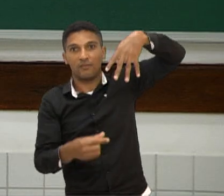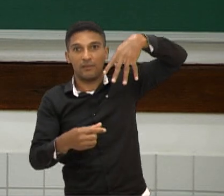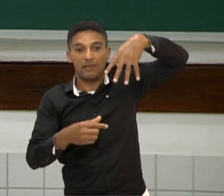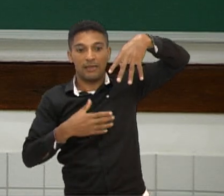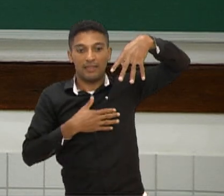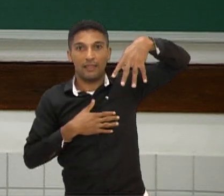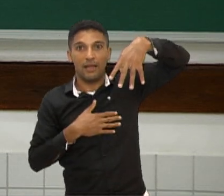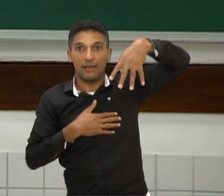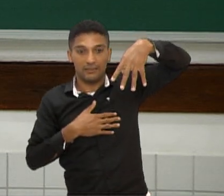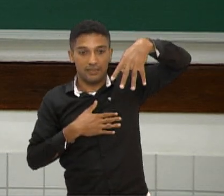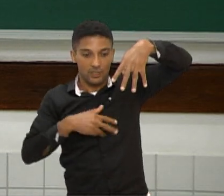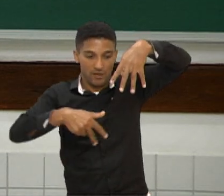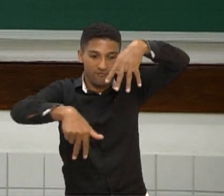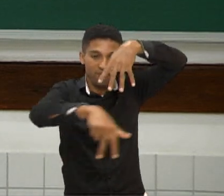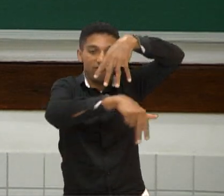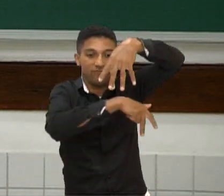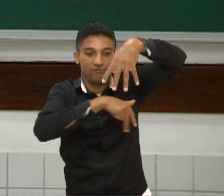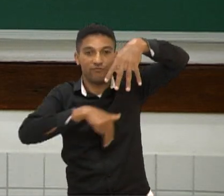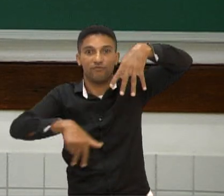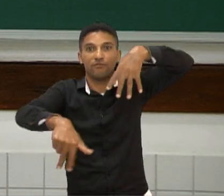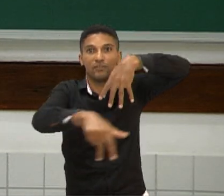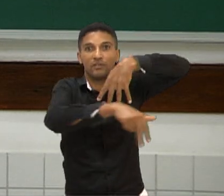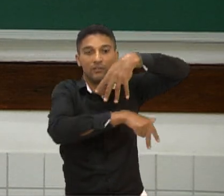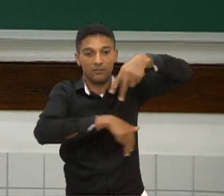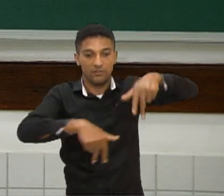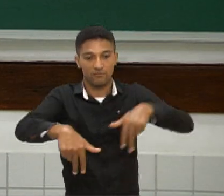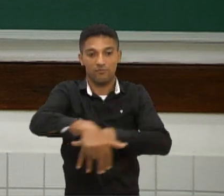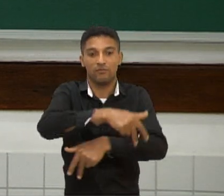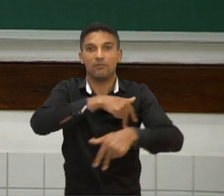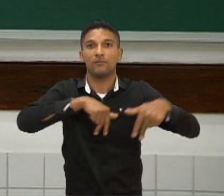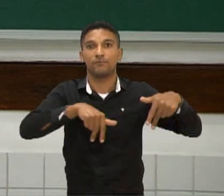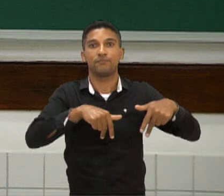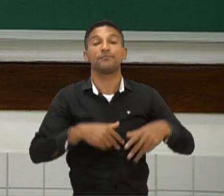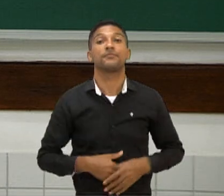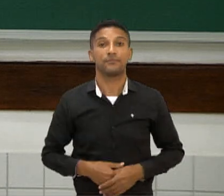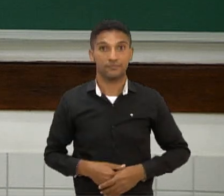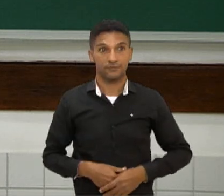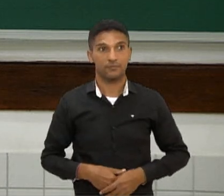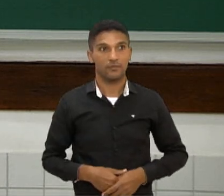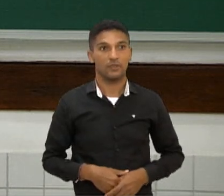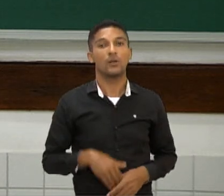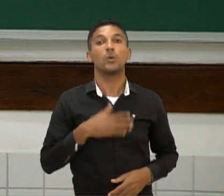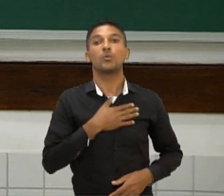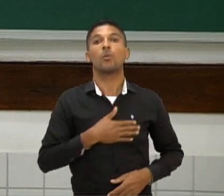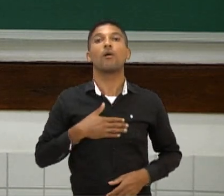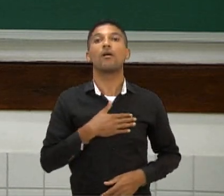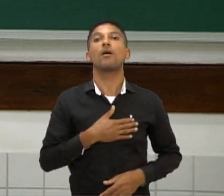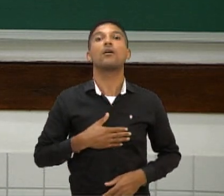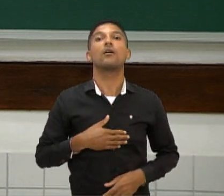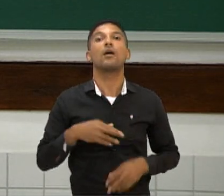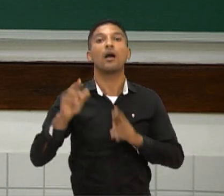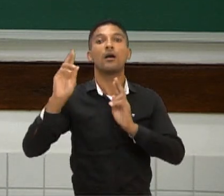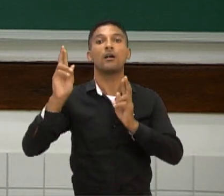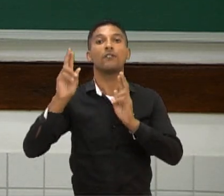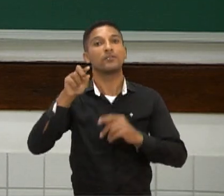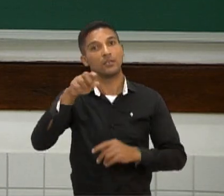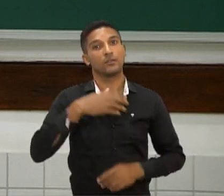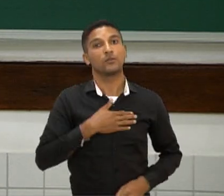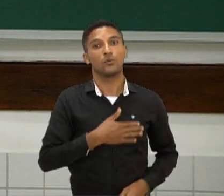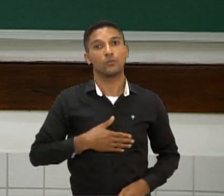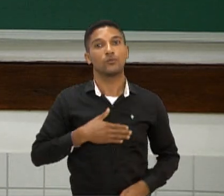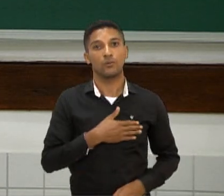tenham gostado da aula, que vocês tenham aprendido. Foi bem legal estar aqui com vocês, passar esse momento. Eu queria agora deixar